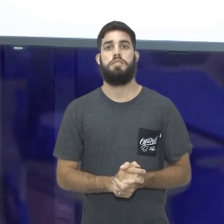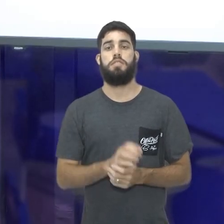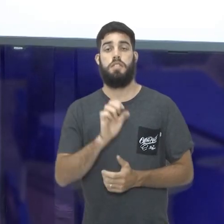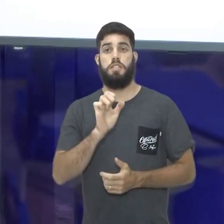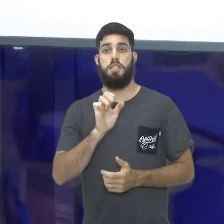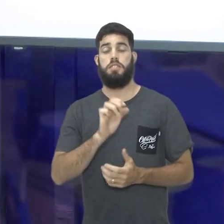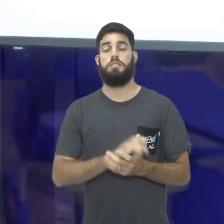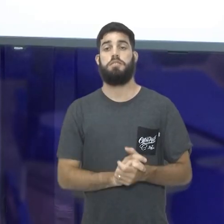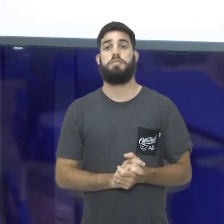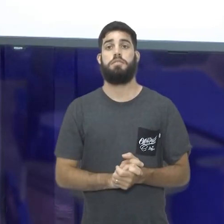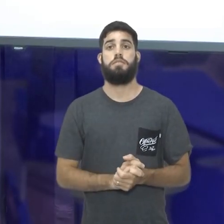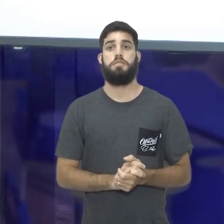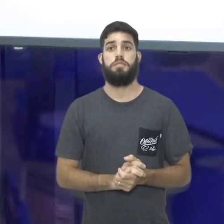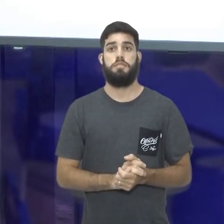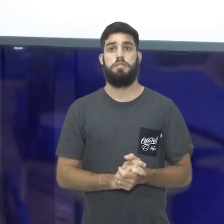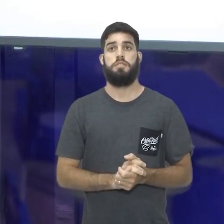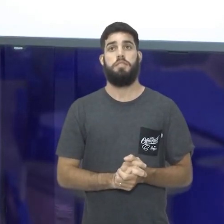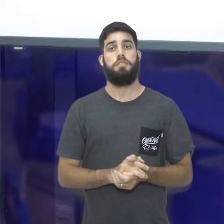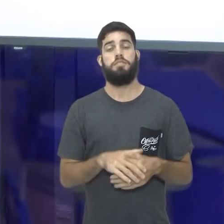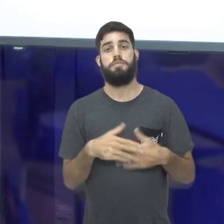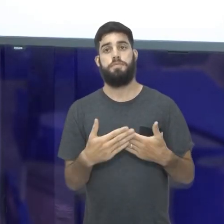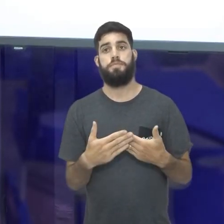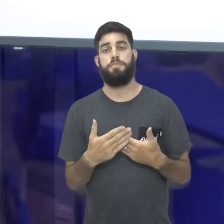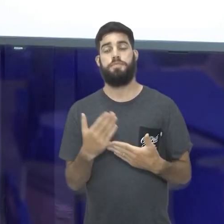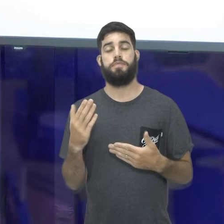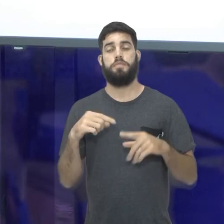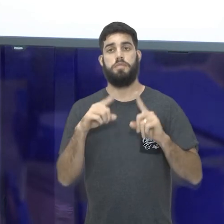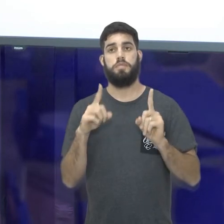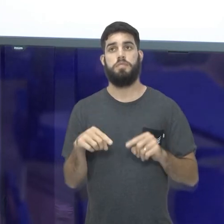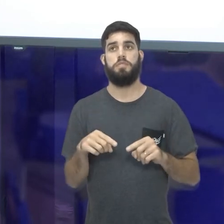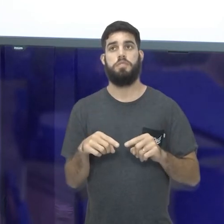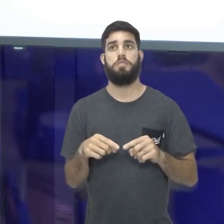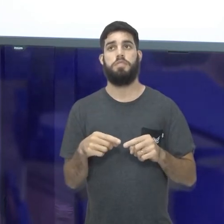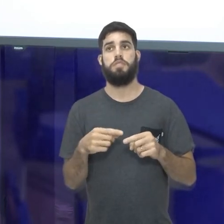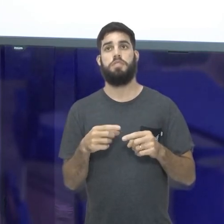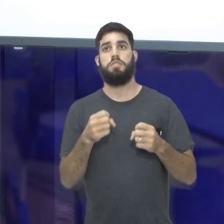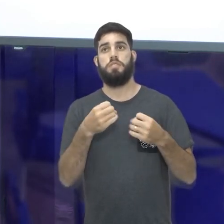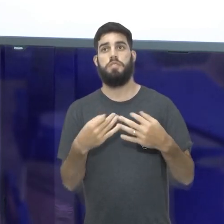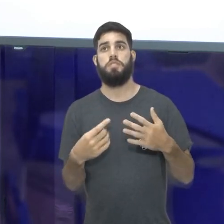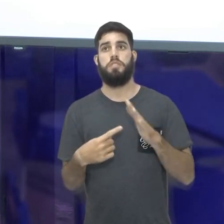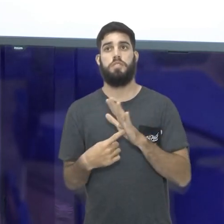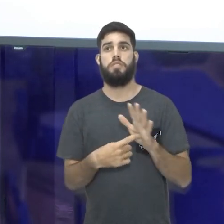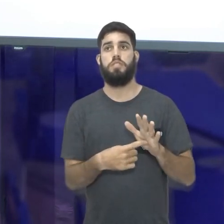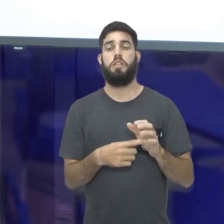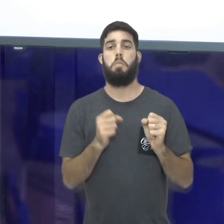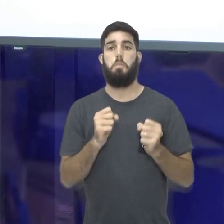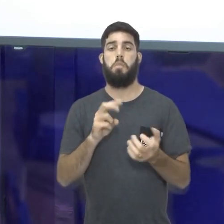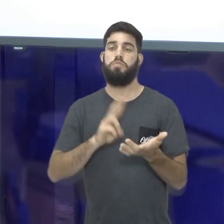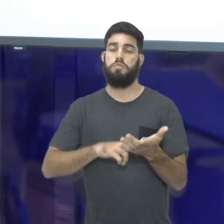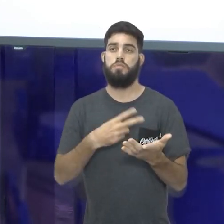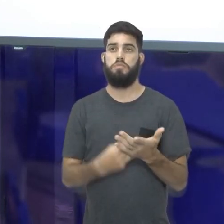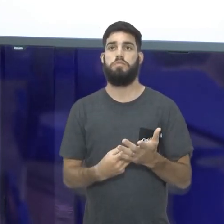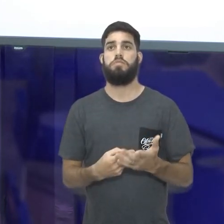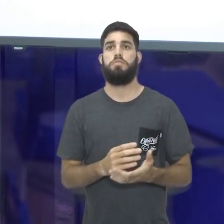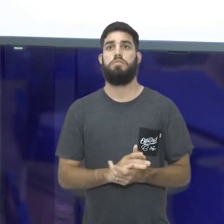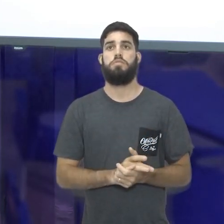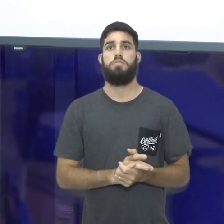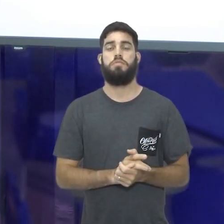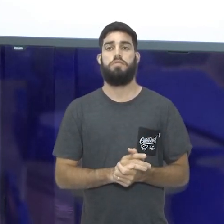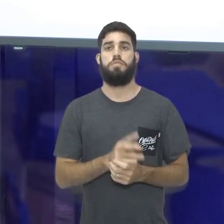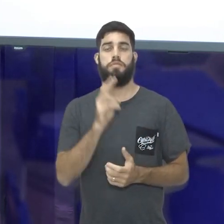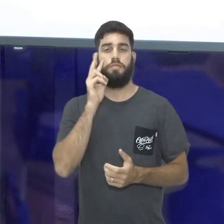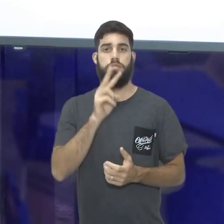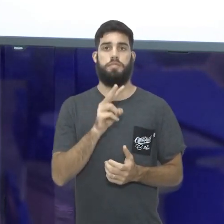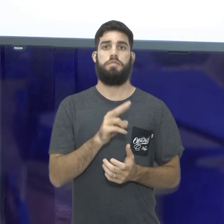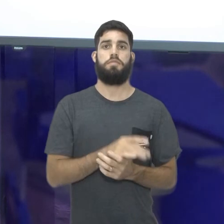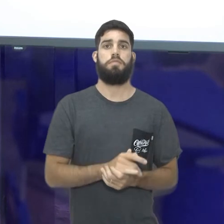Na letra E, para cada sistema a seguir, descreva uma situação problema que possa traduzi-lo algebricamente. Vejam que aqui o